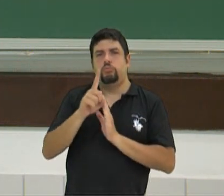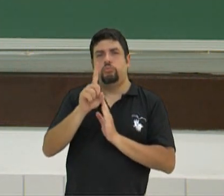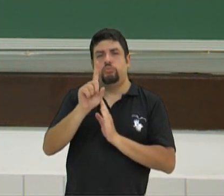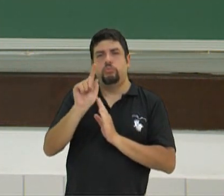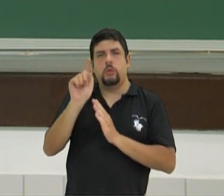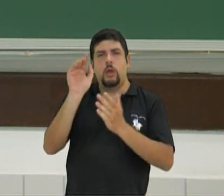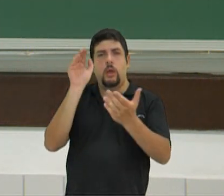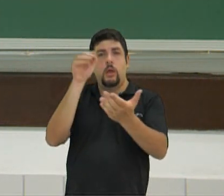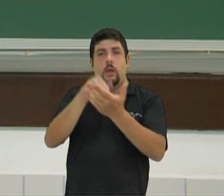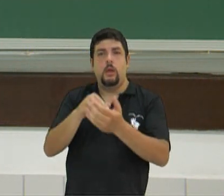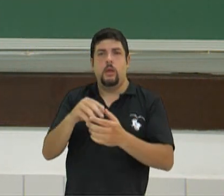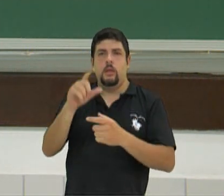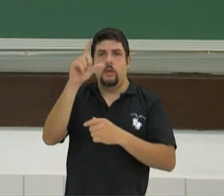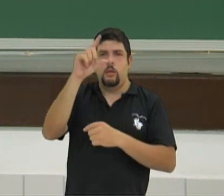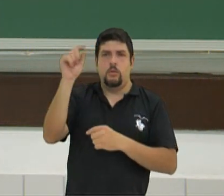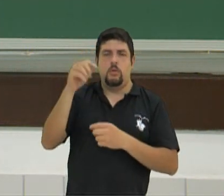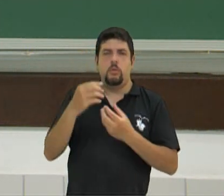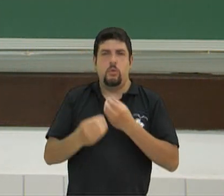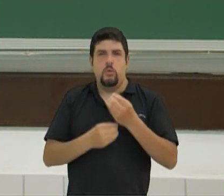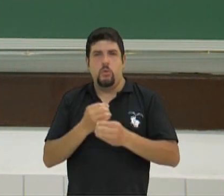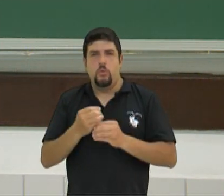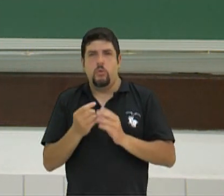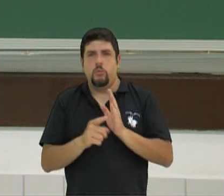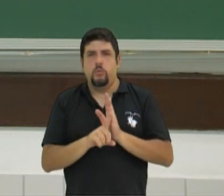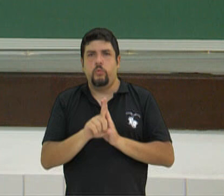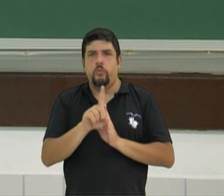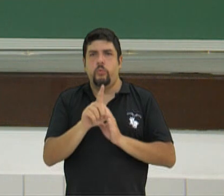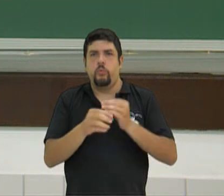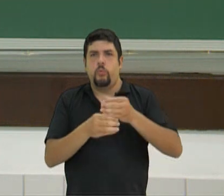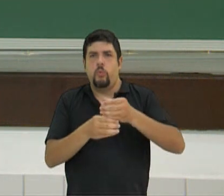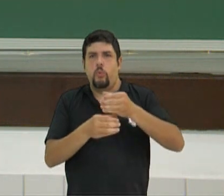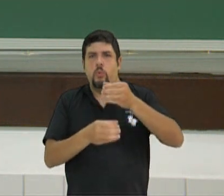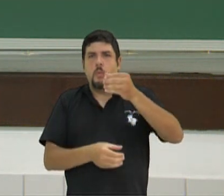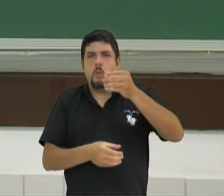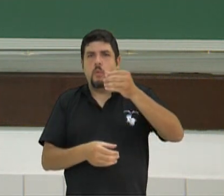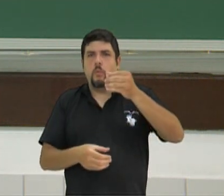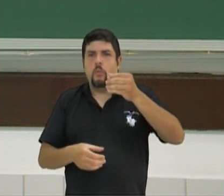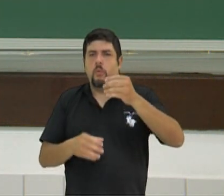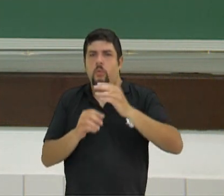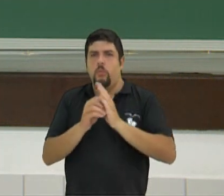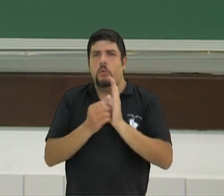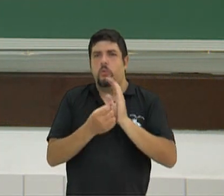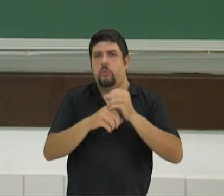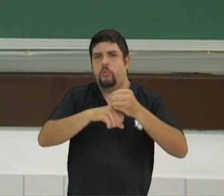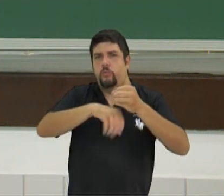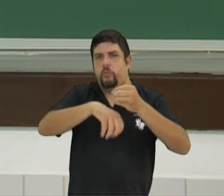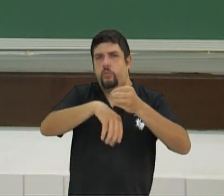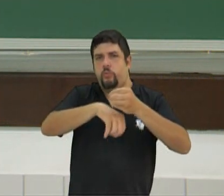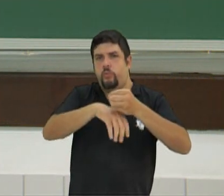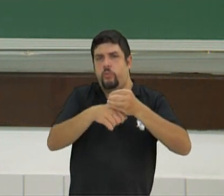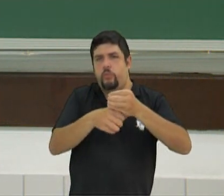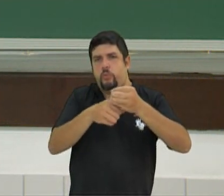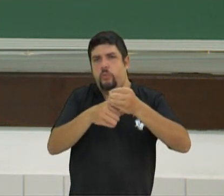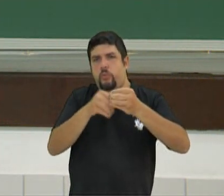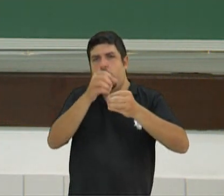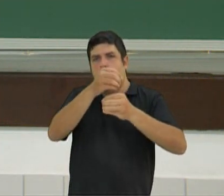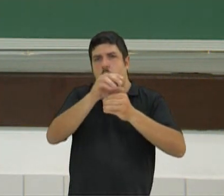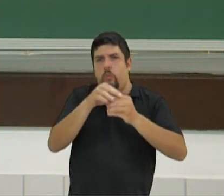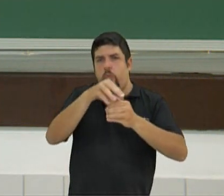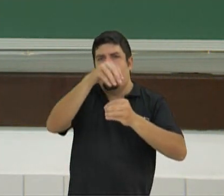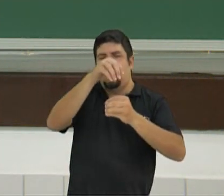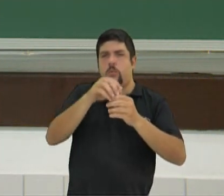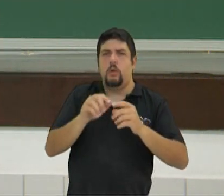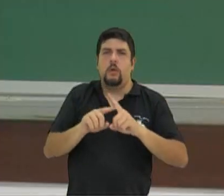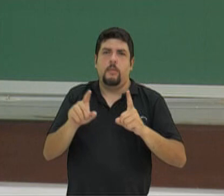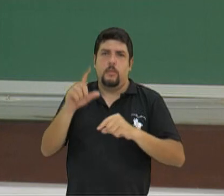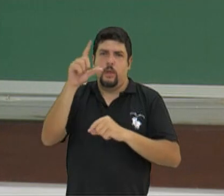da separação da cápsula do foguete e do outro que vai soltar lá. Só que a única coisa que a gente tem é que ele vai ter extraterrestres na Lua,